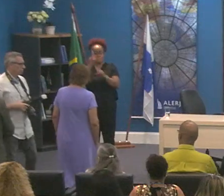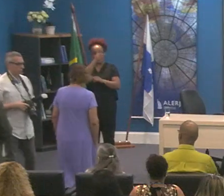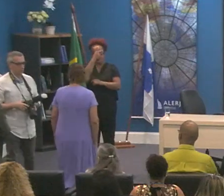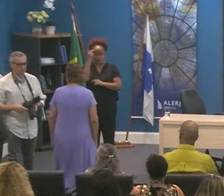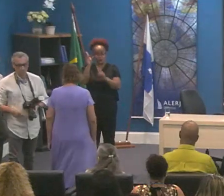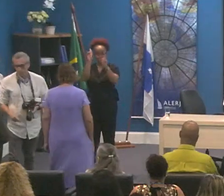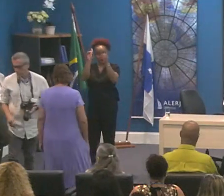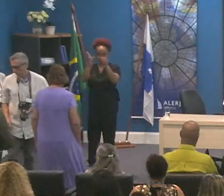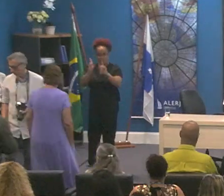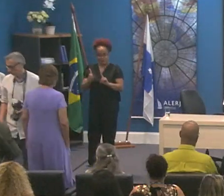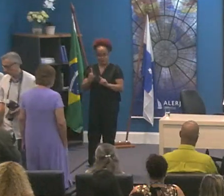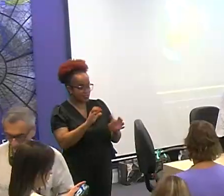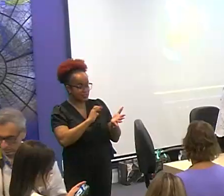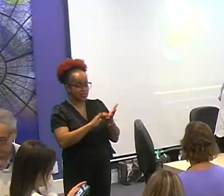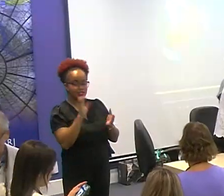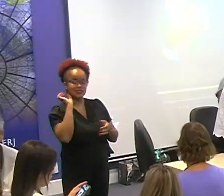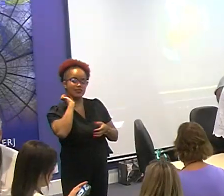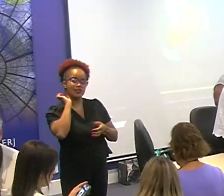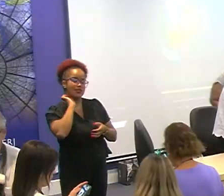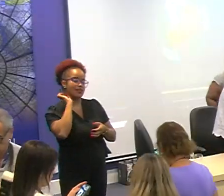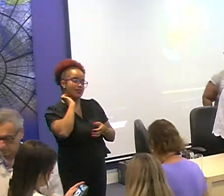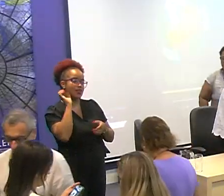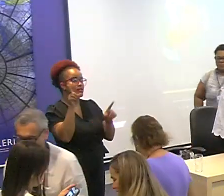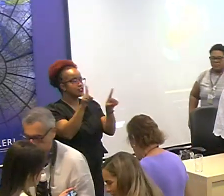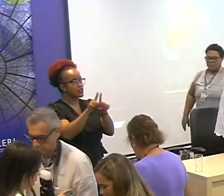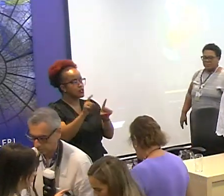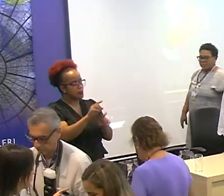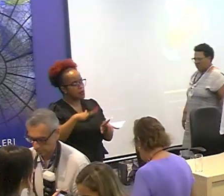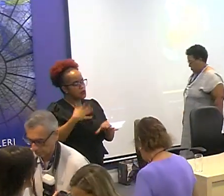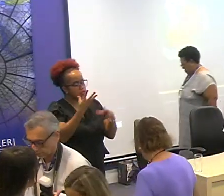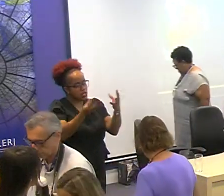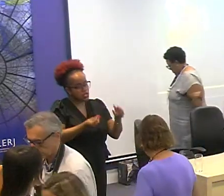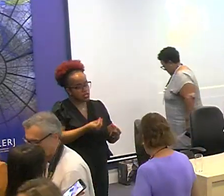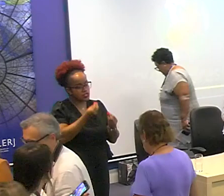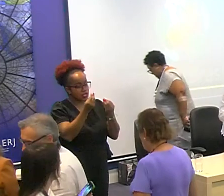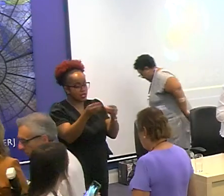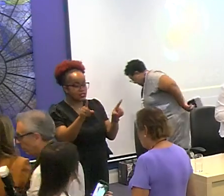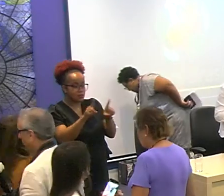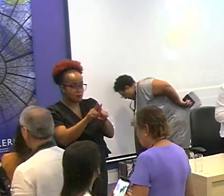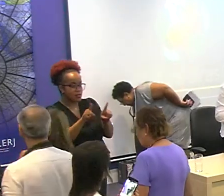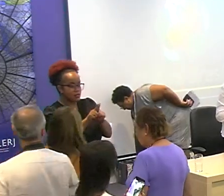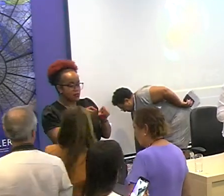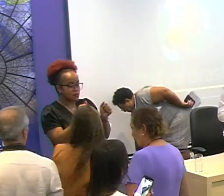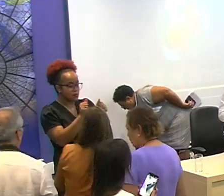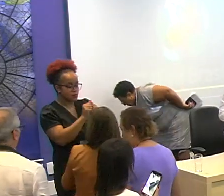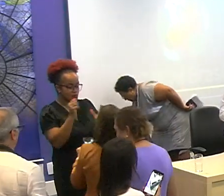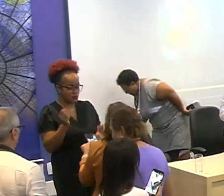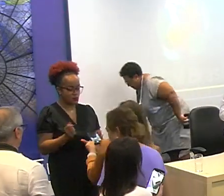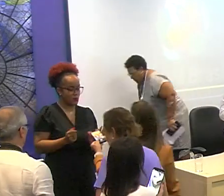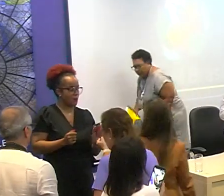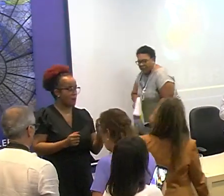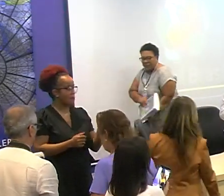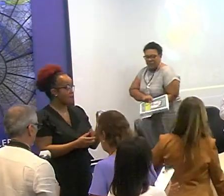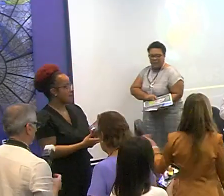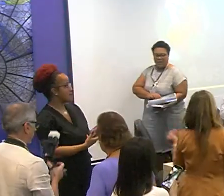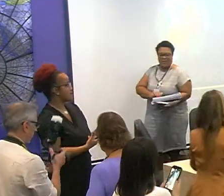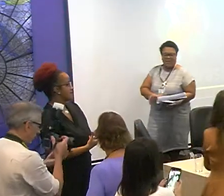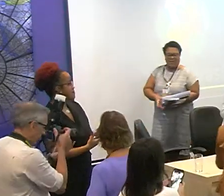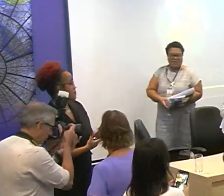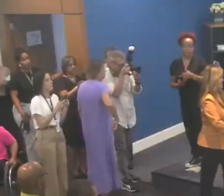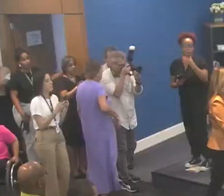secretária Eliete. Aí ela também gostaria de receber um... Ah, sim, pois Eliete, vem cá, Eliete.